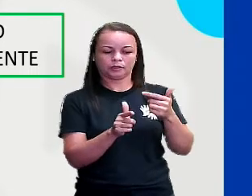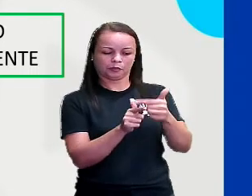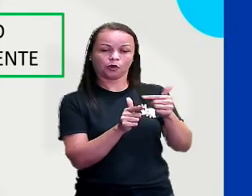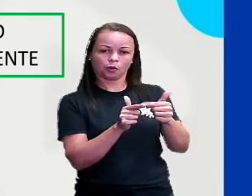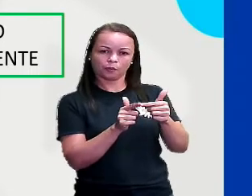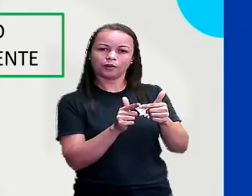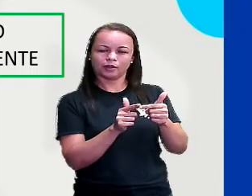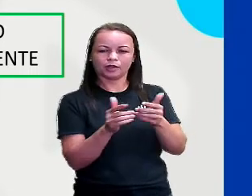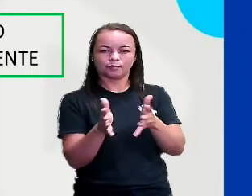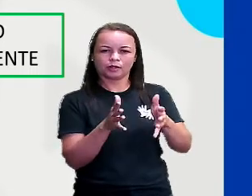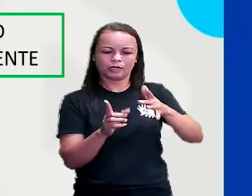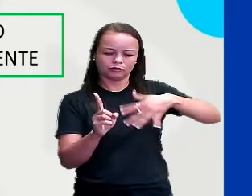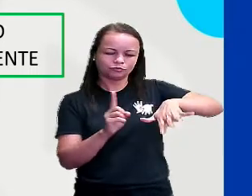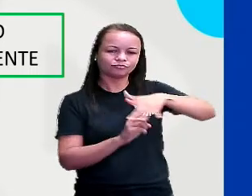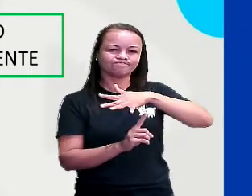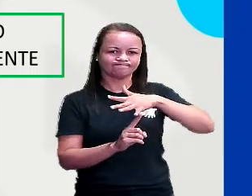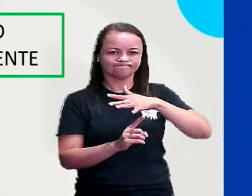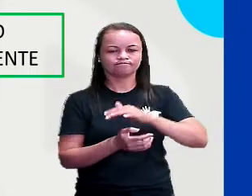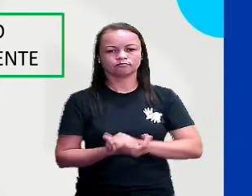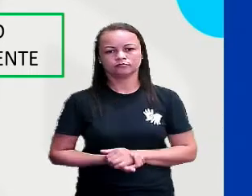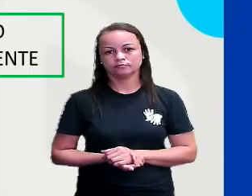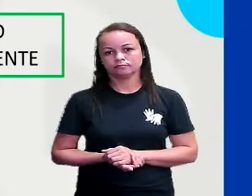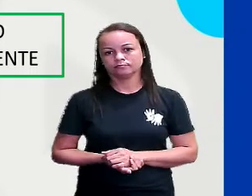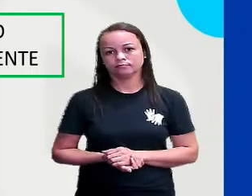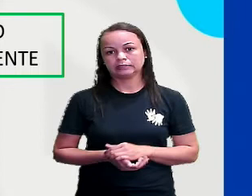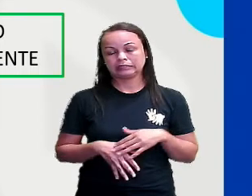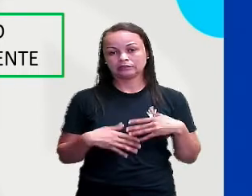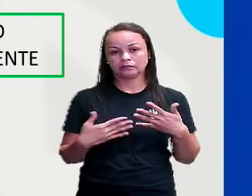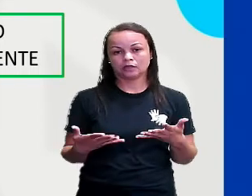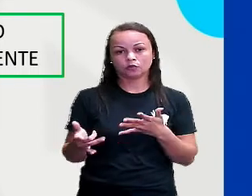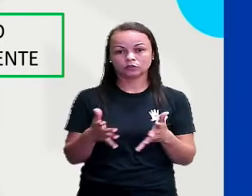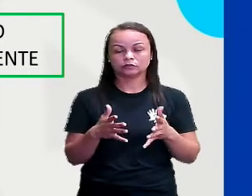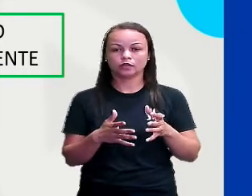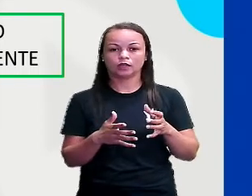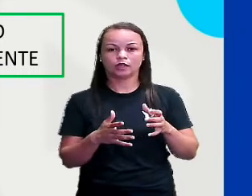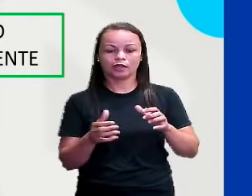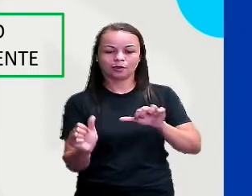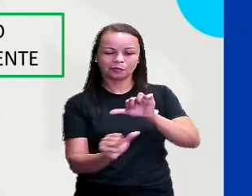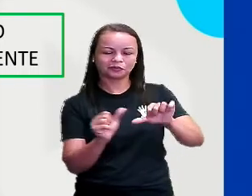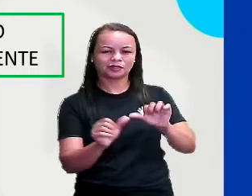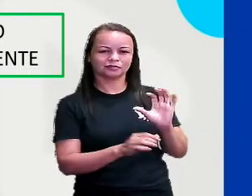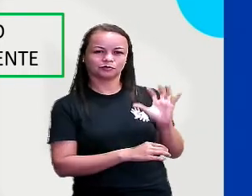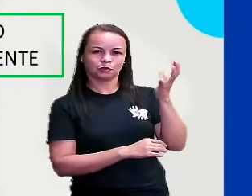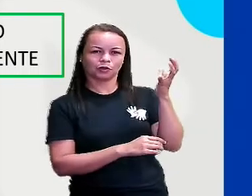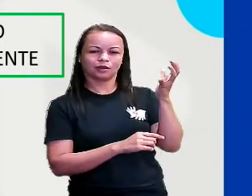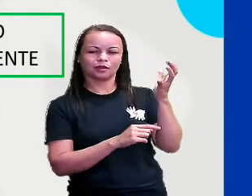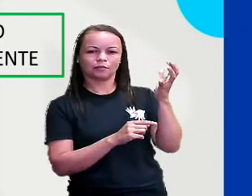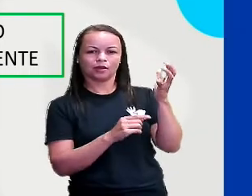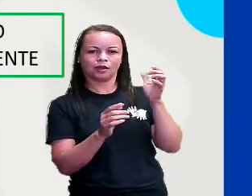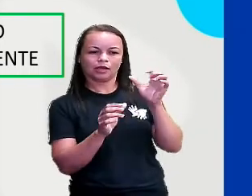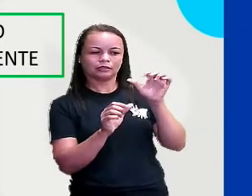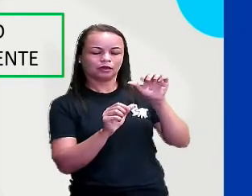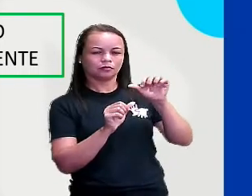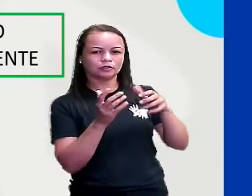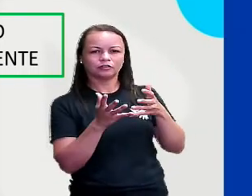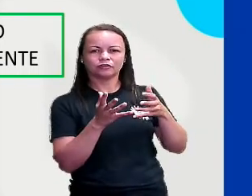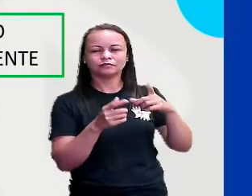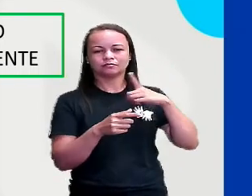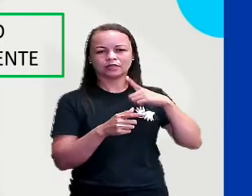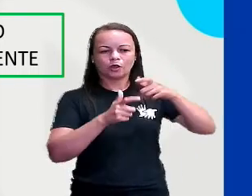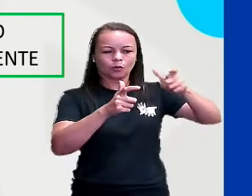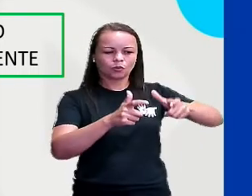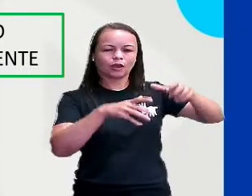situação do ambiente, tá certo? Afinal, quando a gente tem alteração do clima, a gente vai ter, então, lugares que chovem